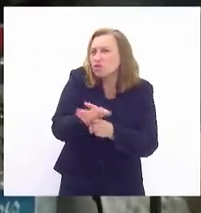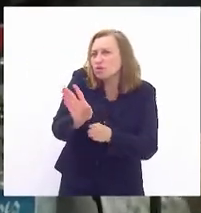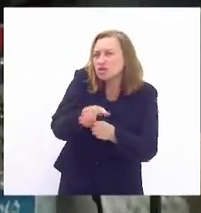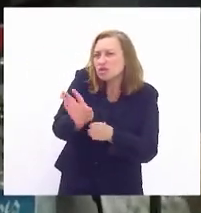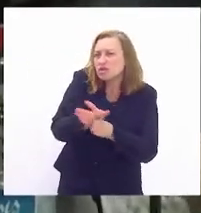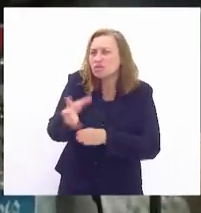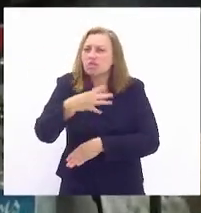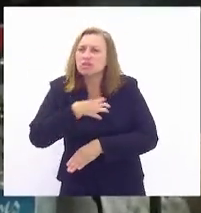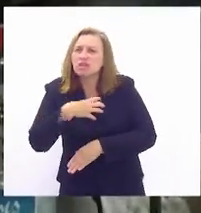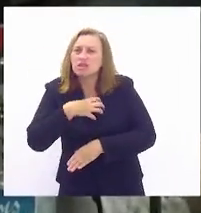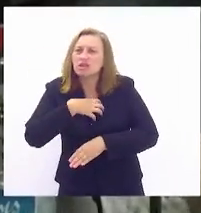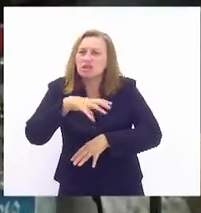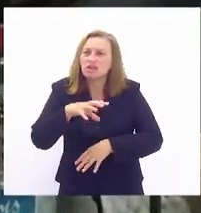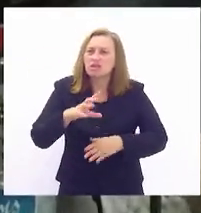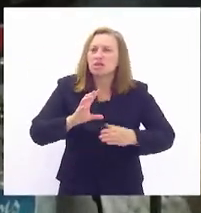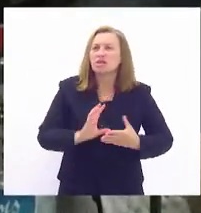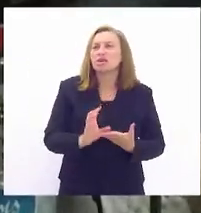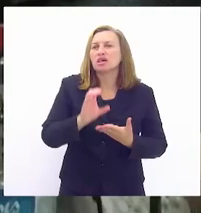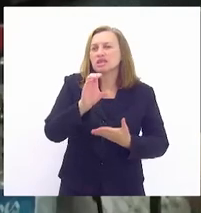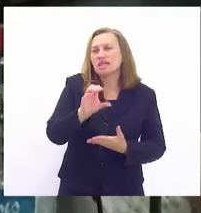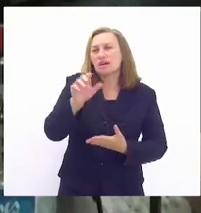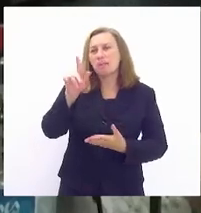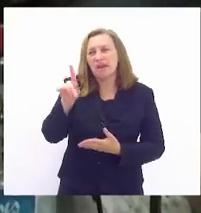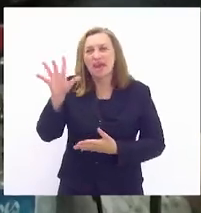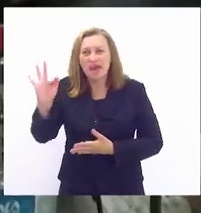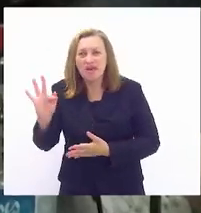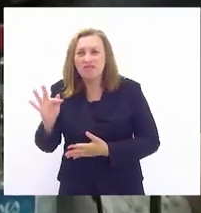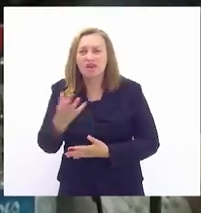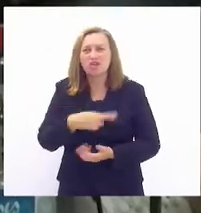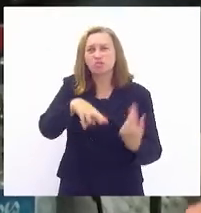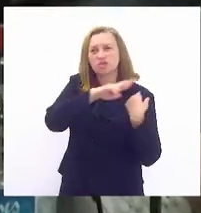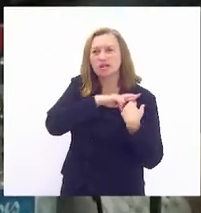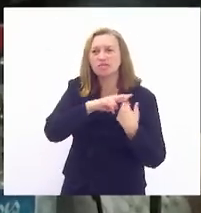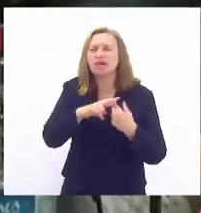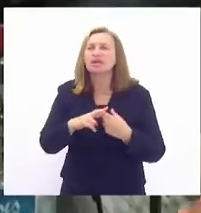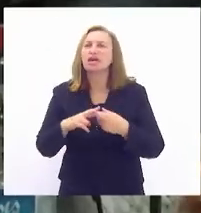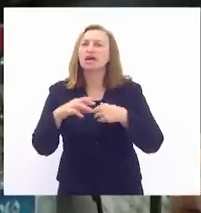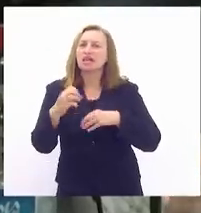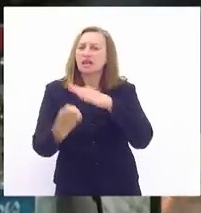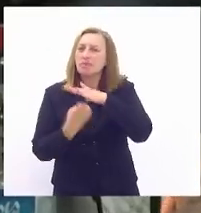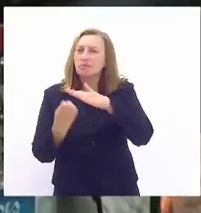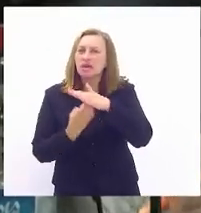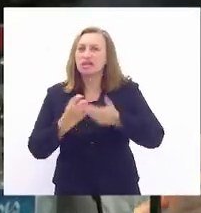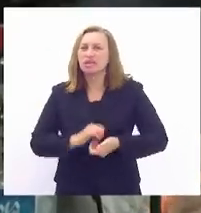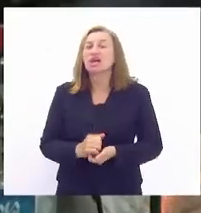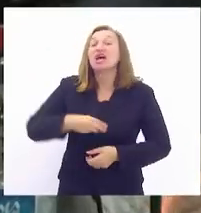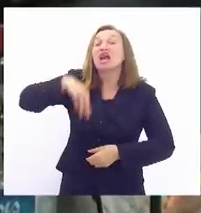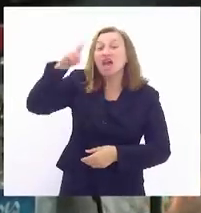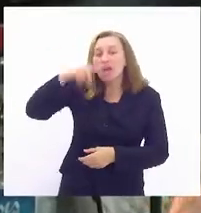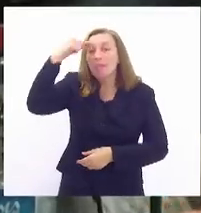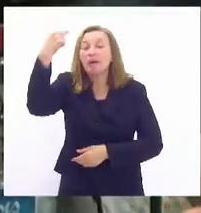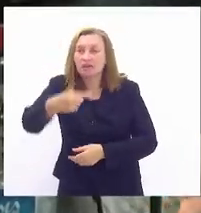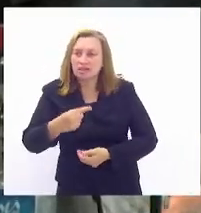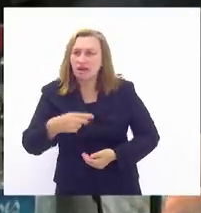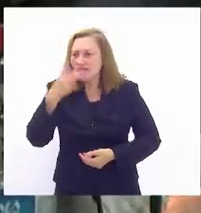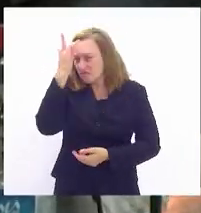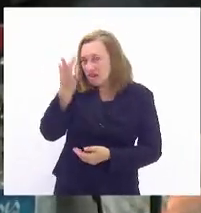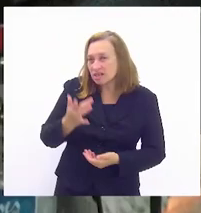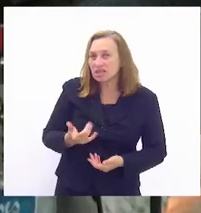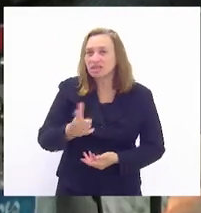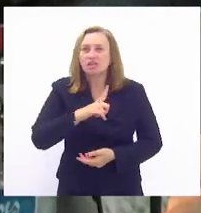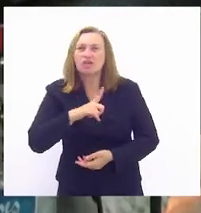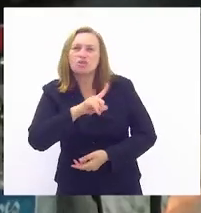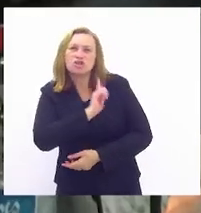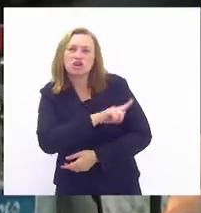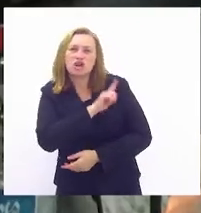sentido de responsabilização do CPF. Responsabilizar a empresa que tem caixa é muito fácil. Quem manda nisso? Aqui a gente tem o gerente do